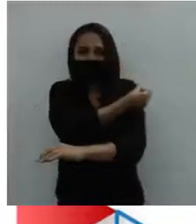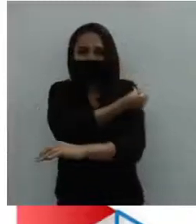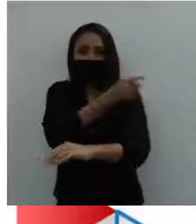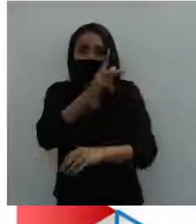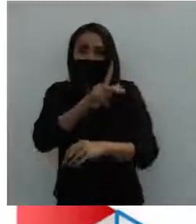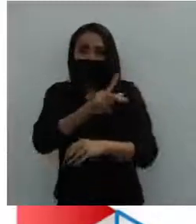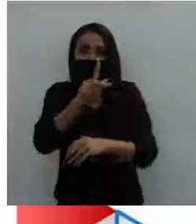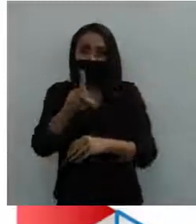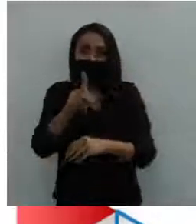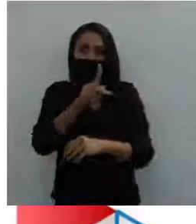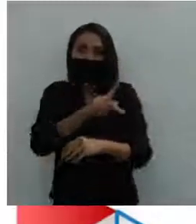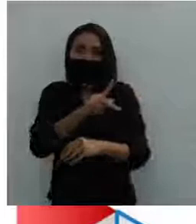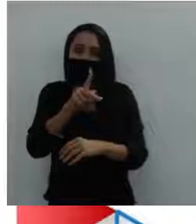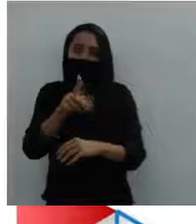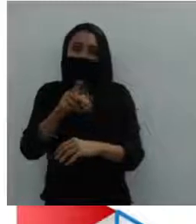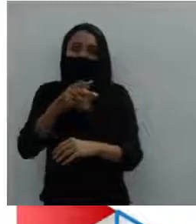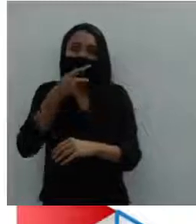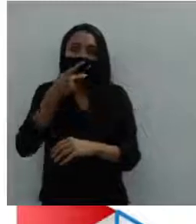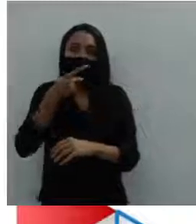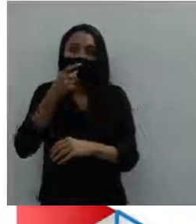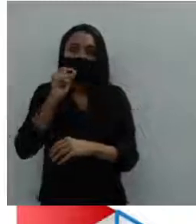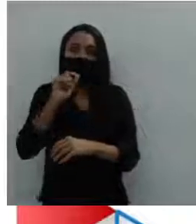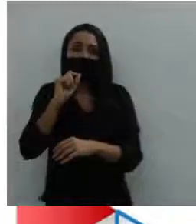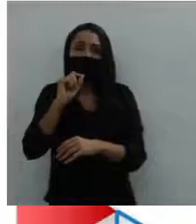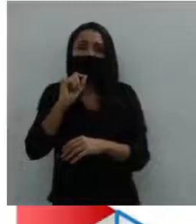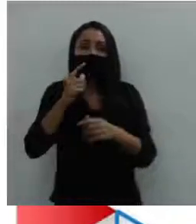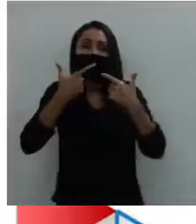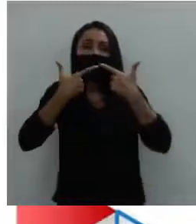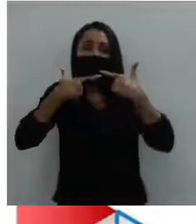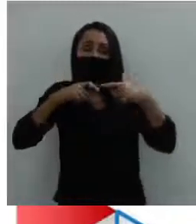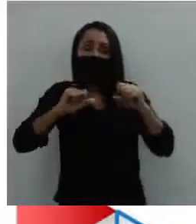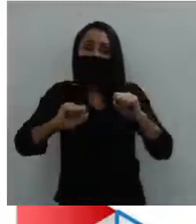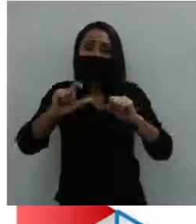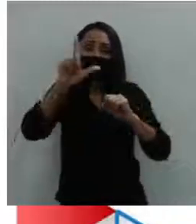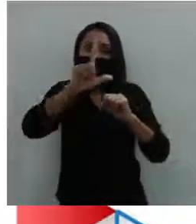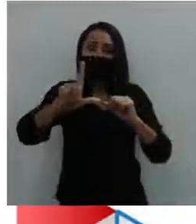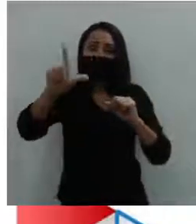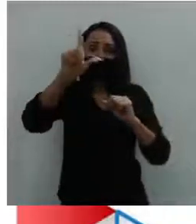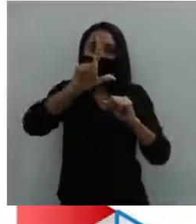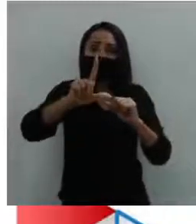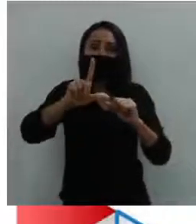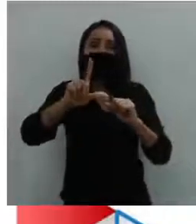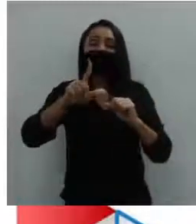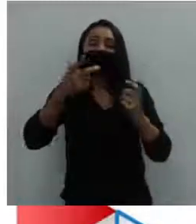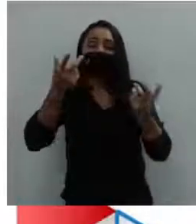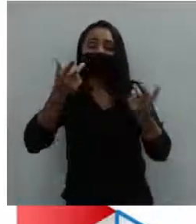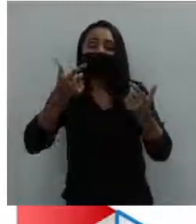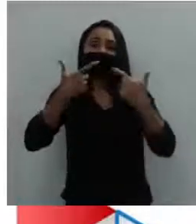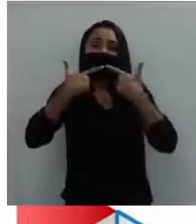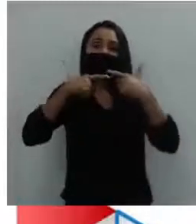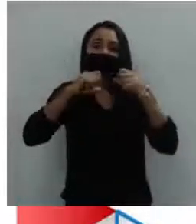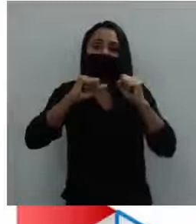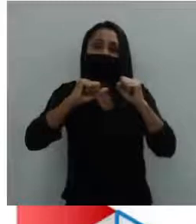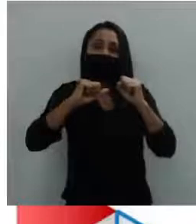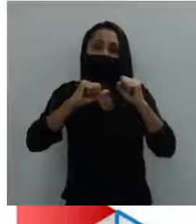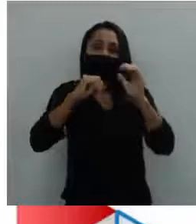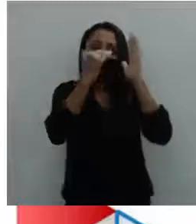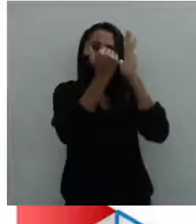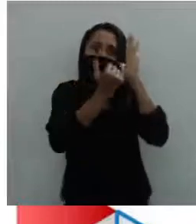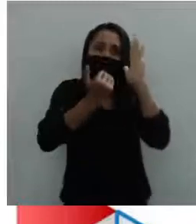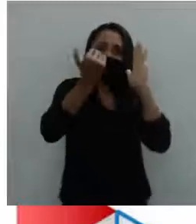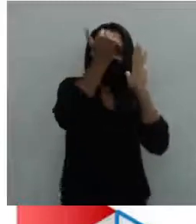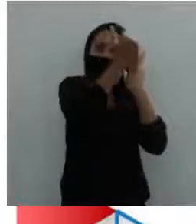ou a professora dizia o quê? Que a linguagem literária é uma linguagem que ela ultrapassa,